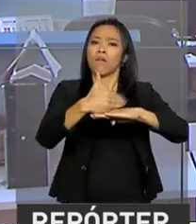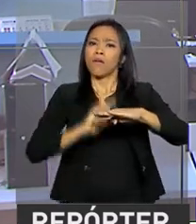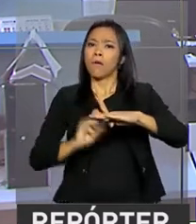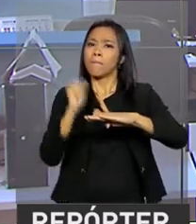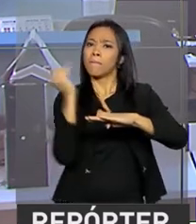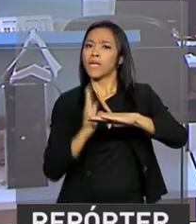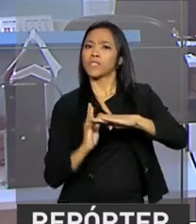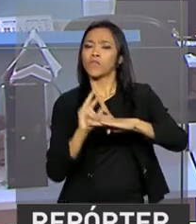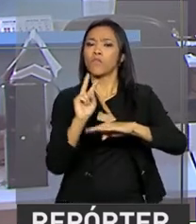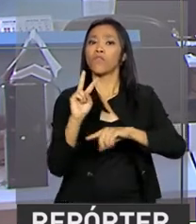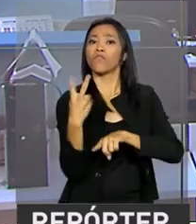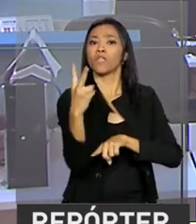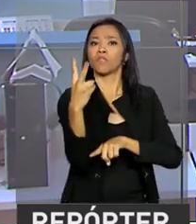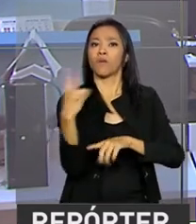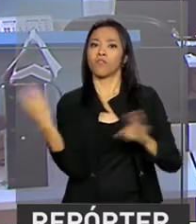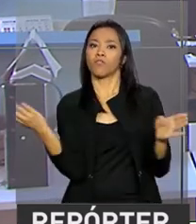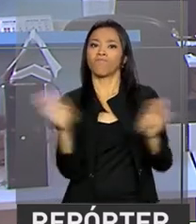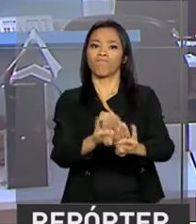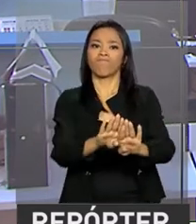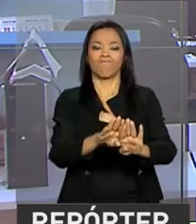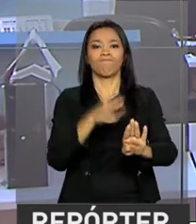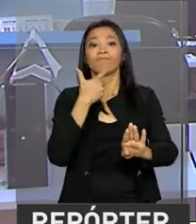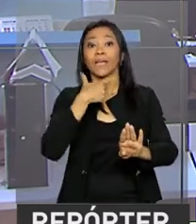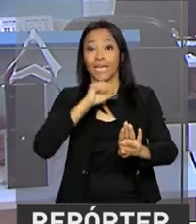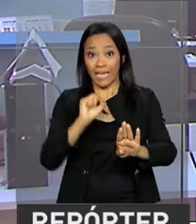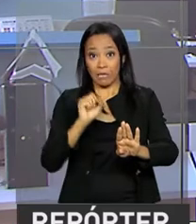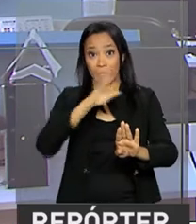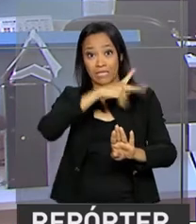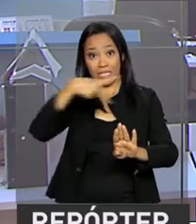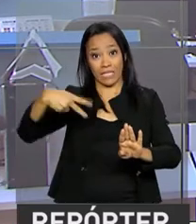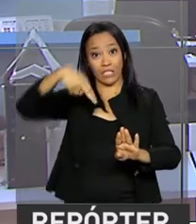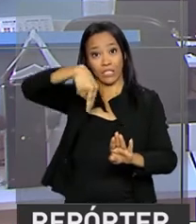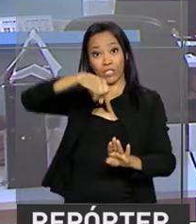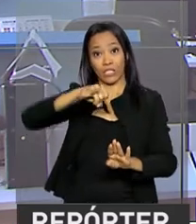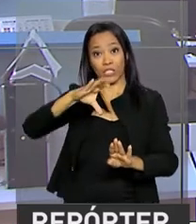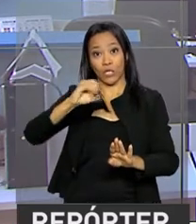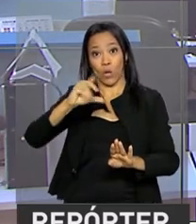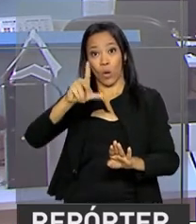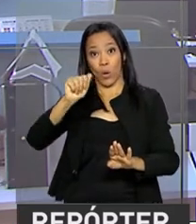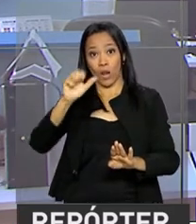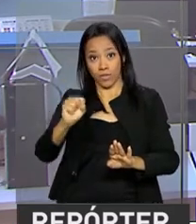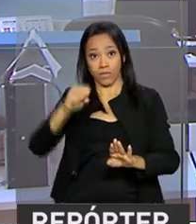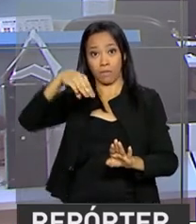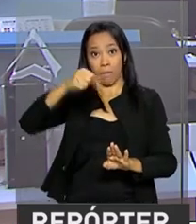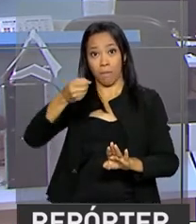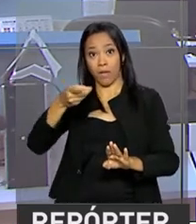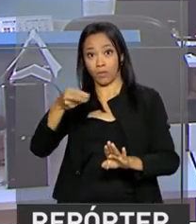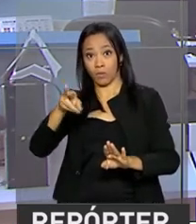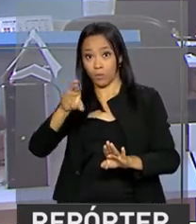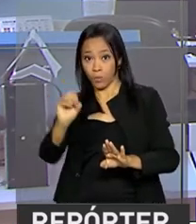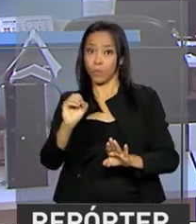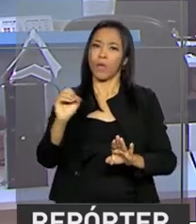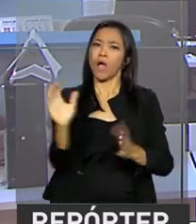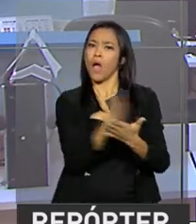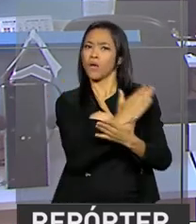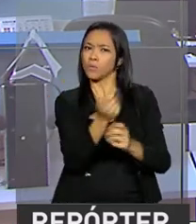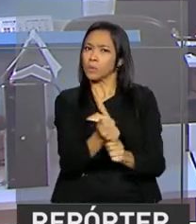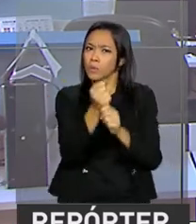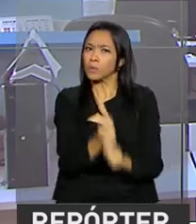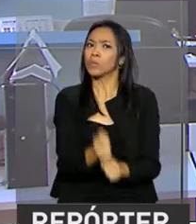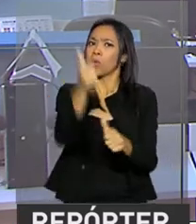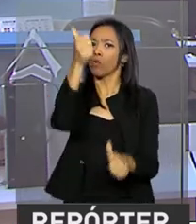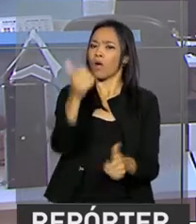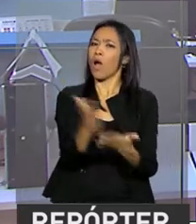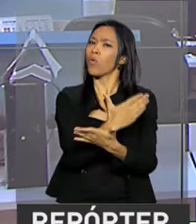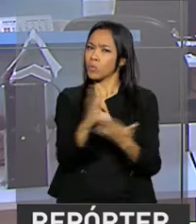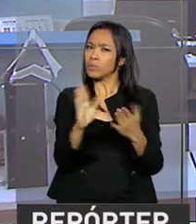fechada em 13 de dezembro pelo presidente Nicolás Maduro. Na volta do feriado do Ano Novo, alguns postos foram reativados com